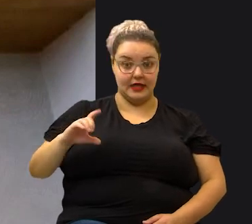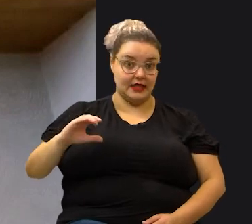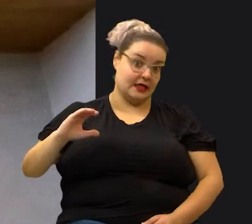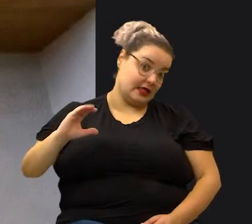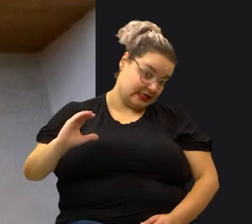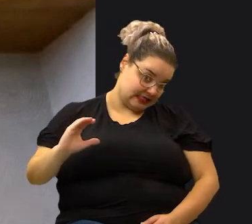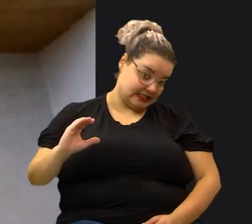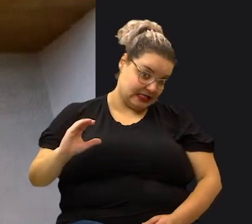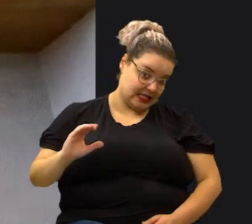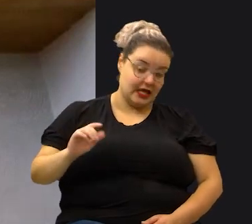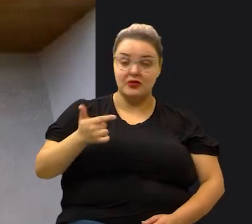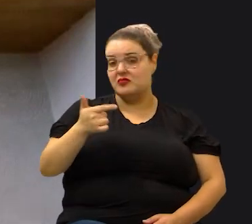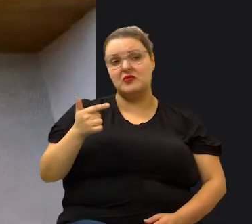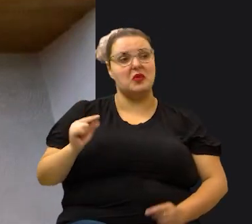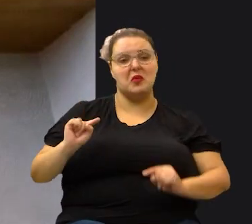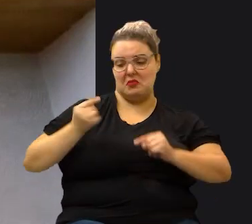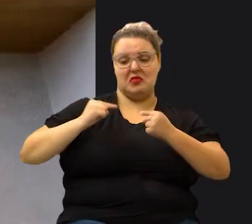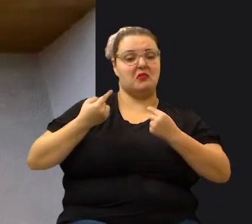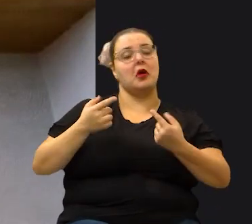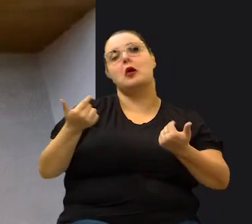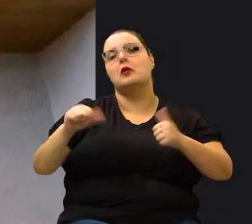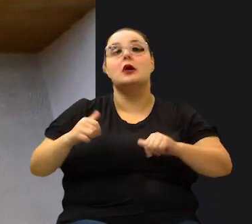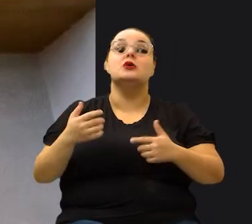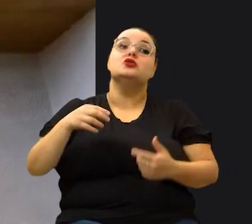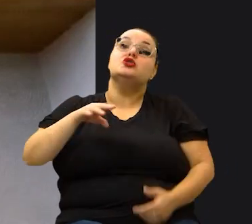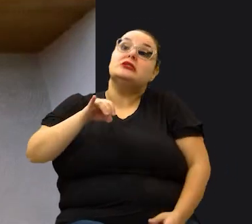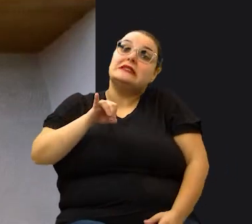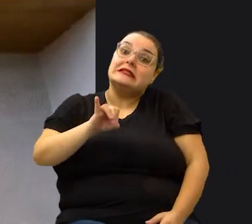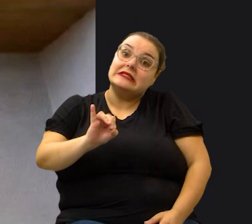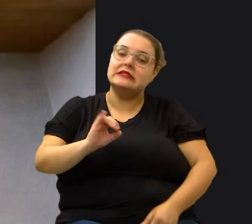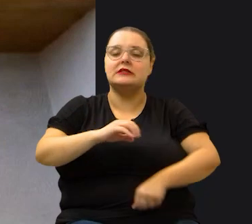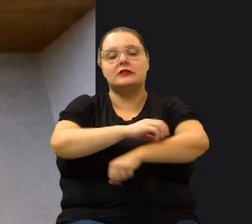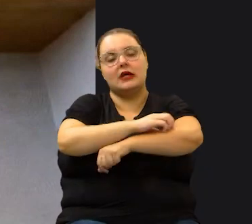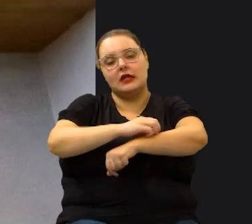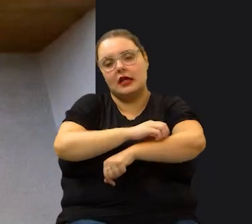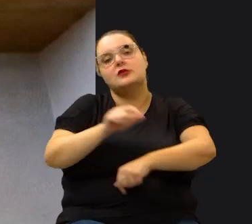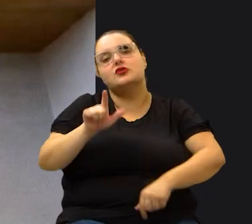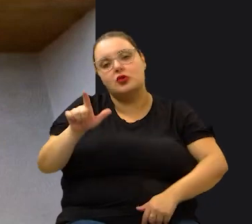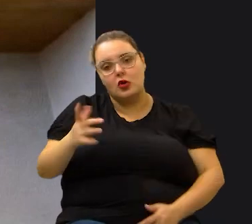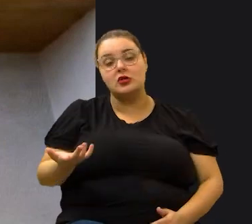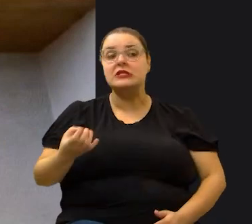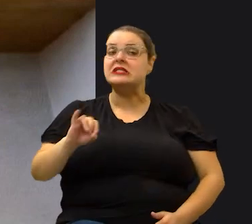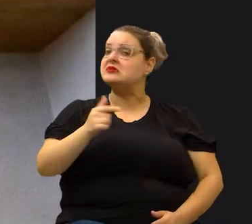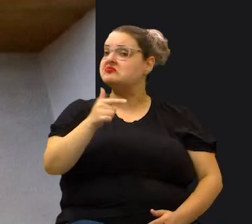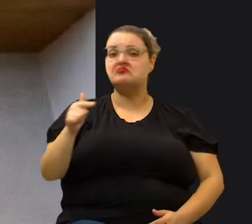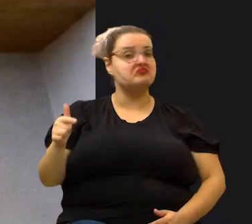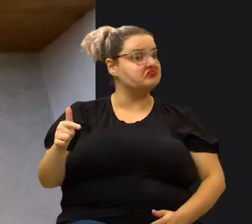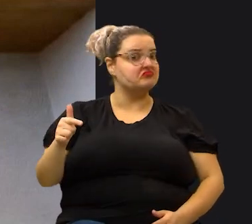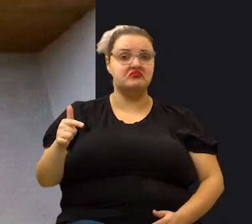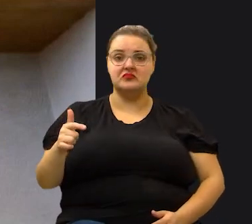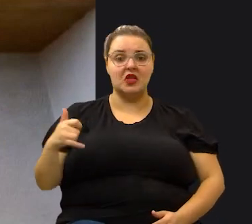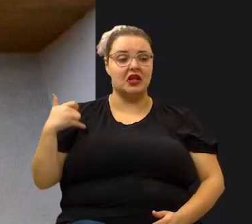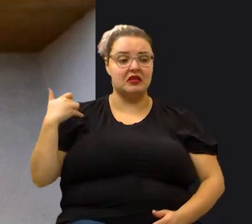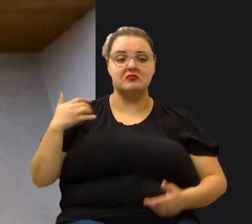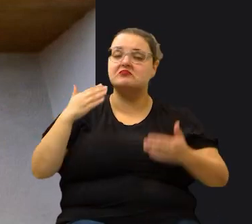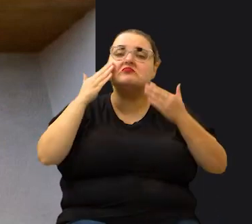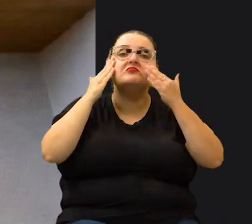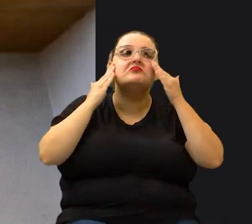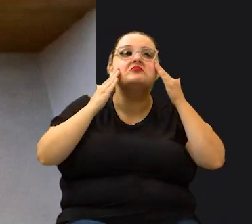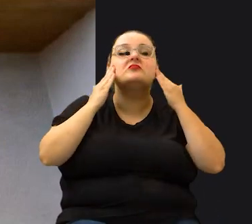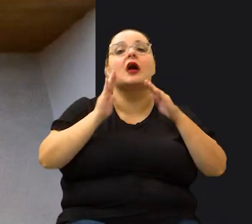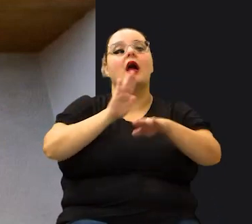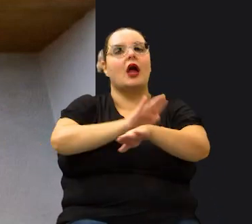grandes alterações, a não ser que a pessoa tenha uma tendência a ser alérgica a alguns produtos, claro. Mas, normalmente, se não tem restrição de idades, ela ajuda